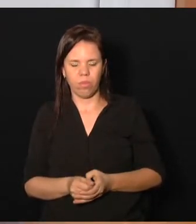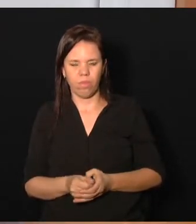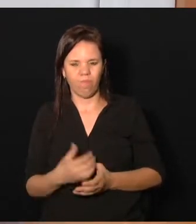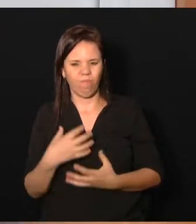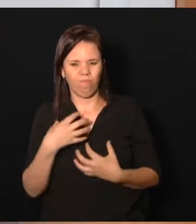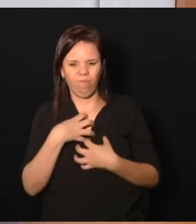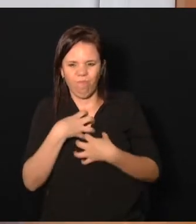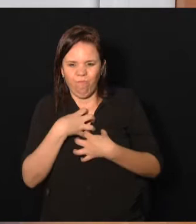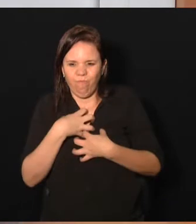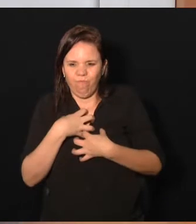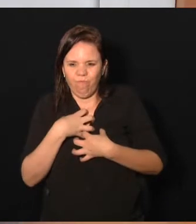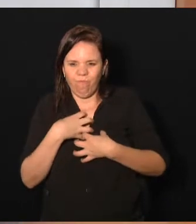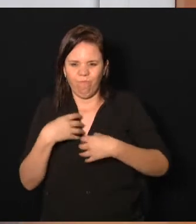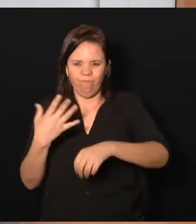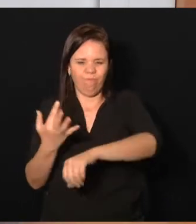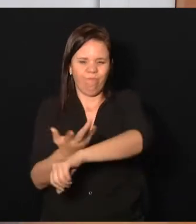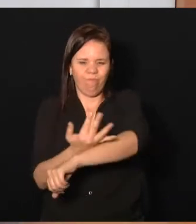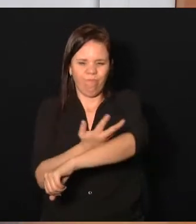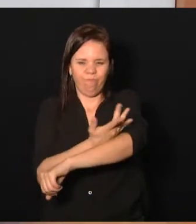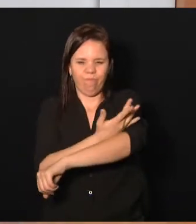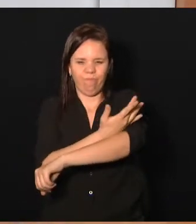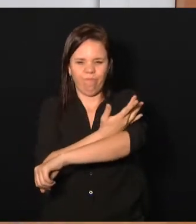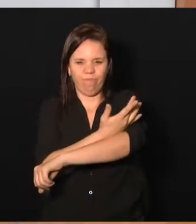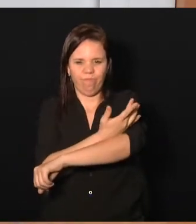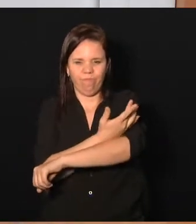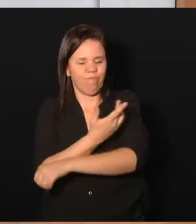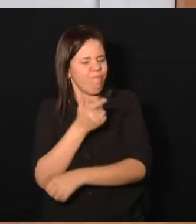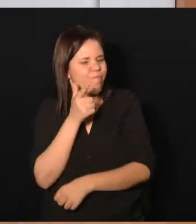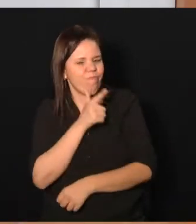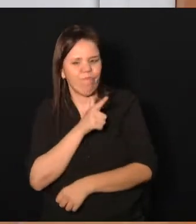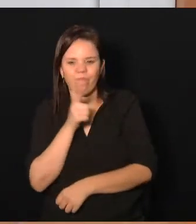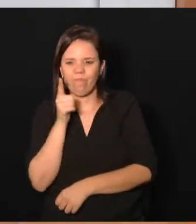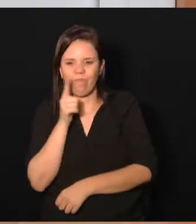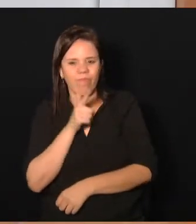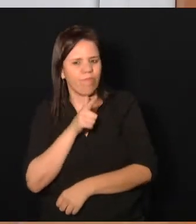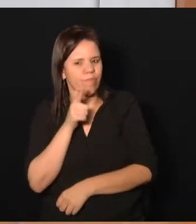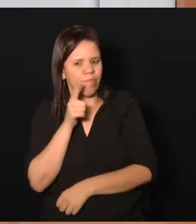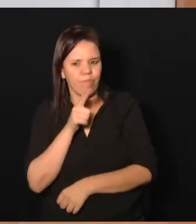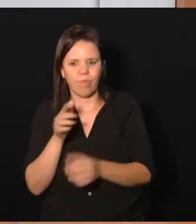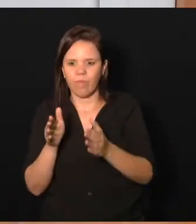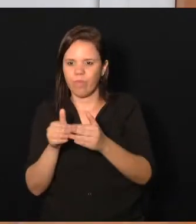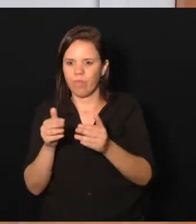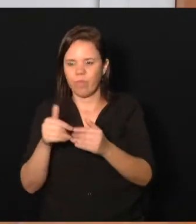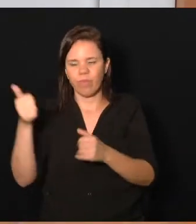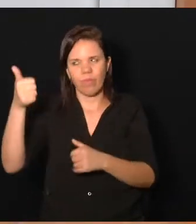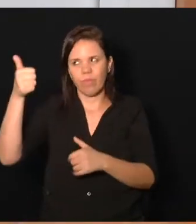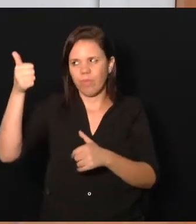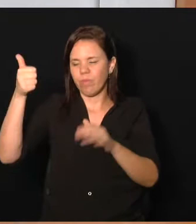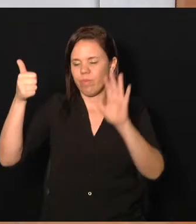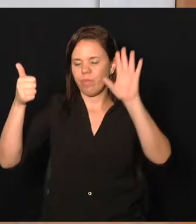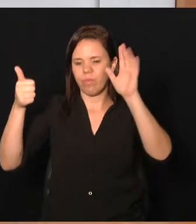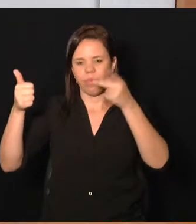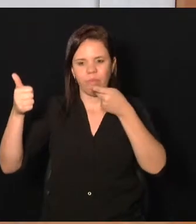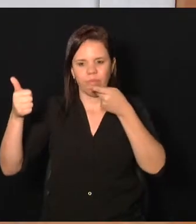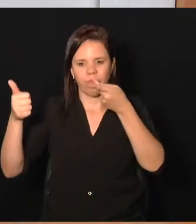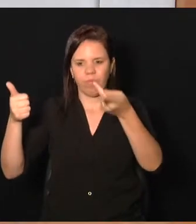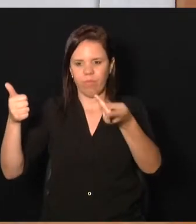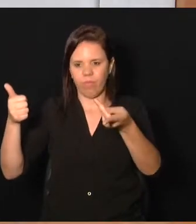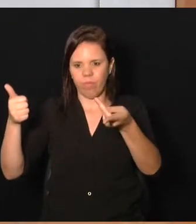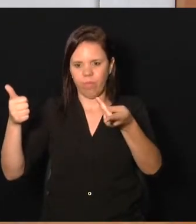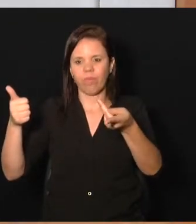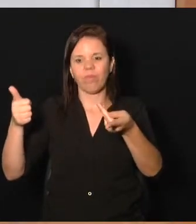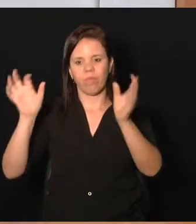altamente emocionado, não consegui pedir para ser o primeiro, porque com